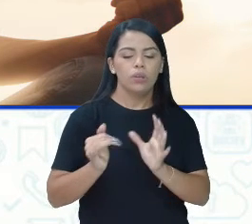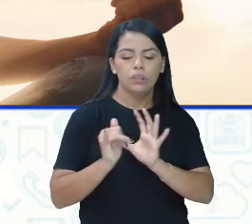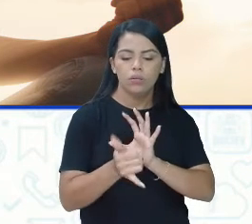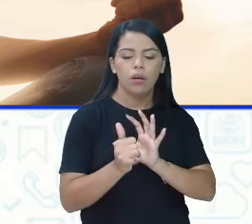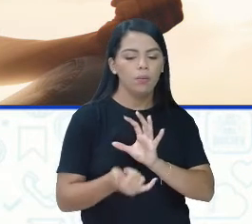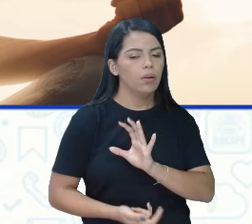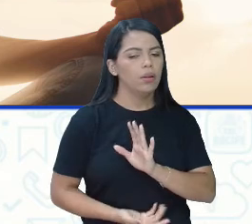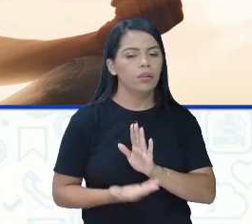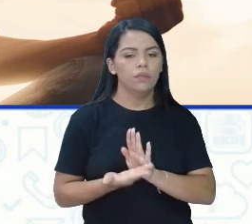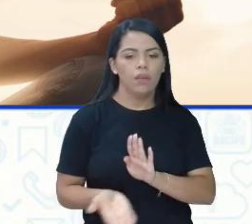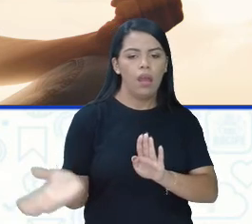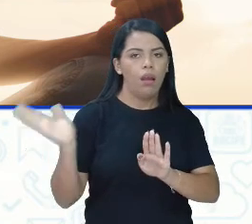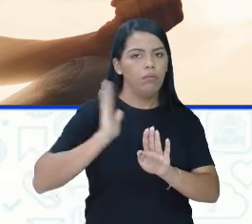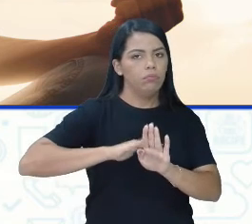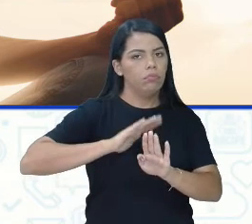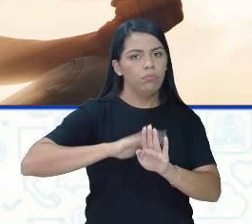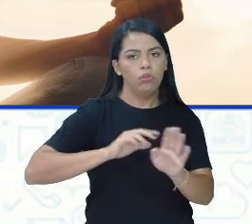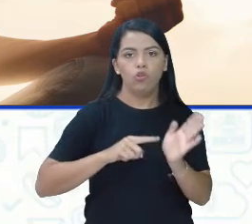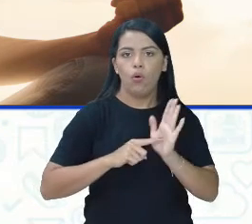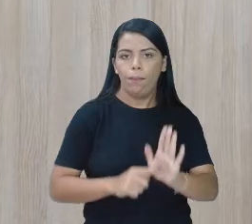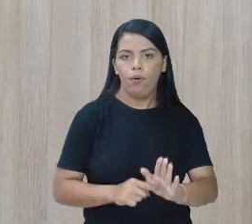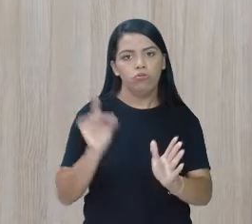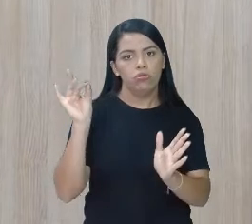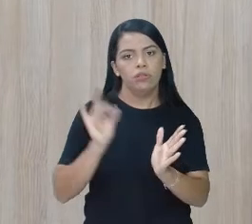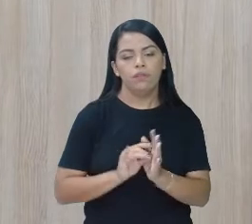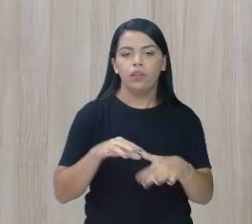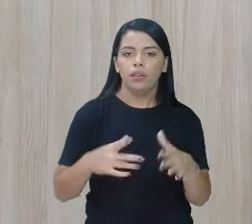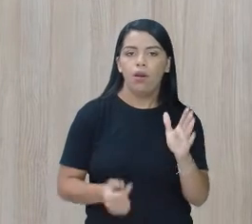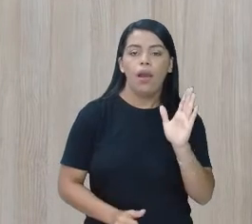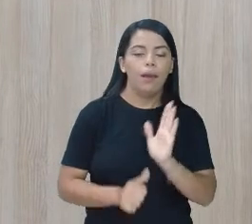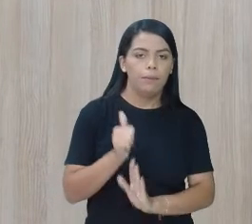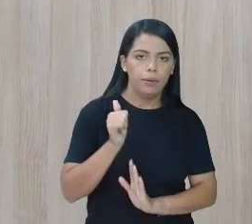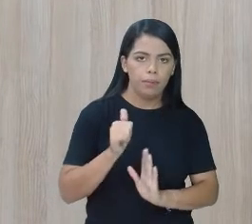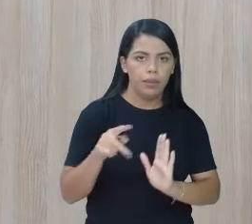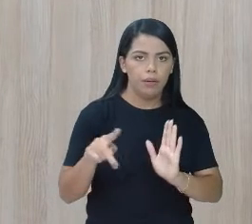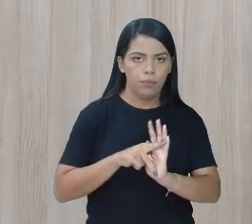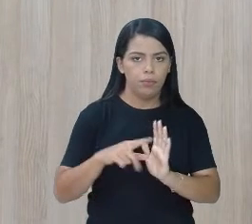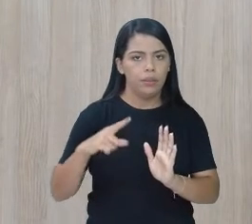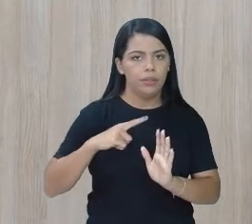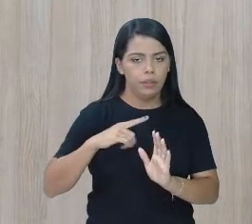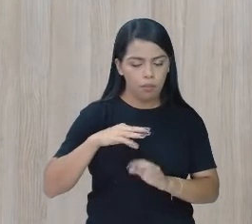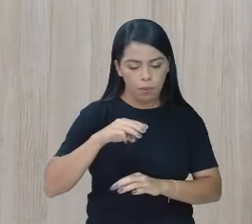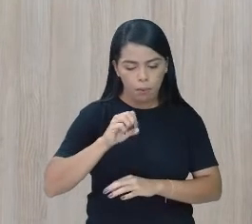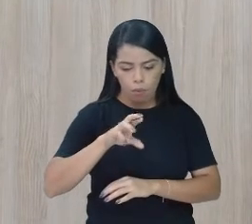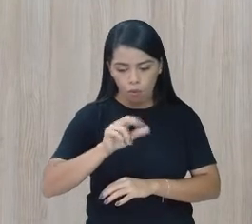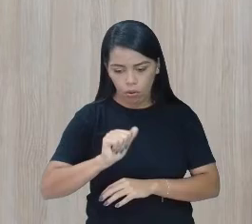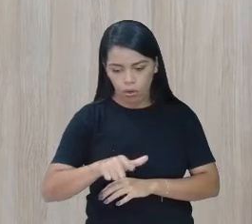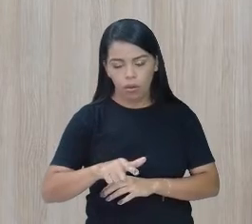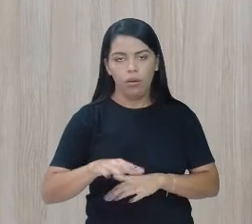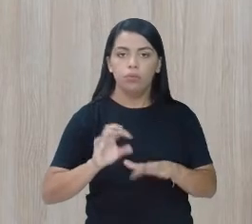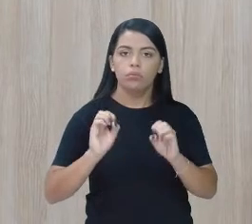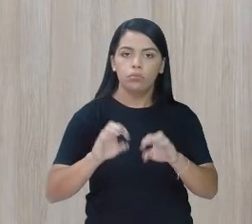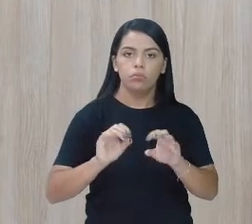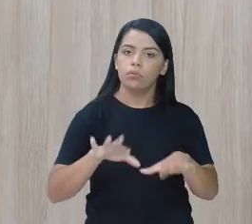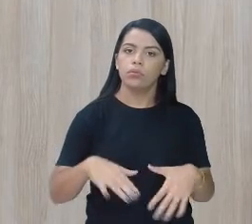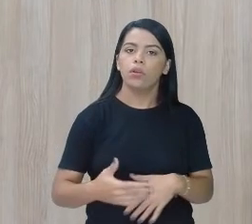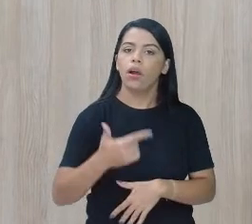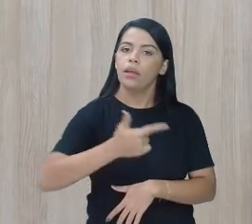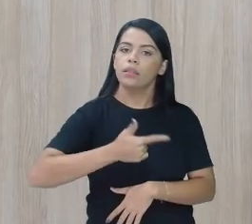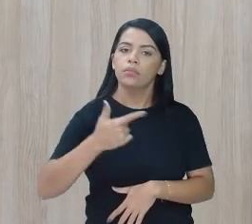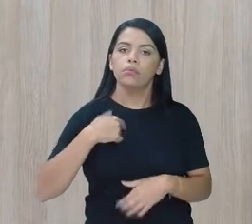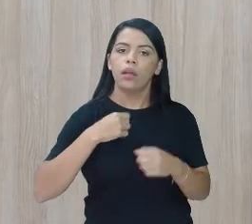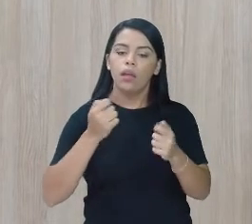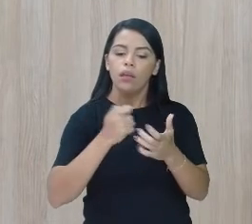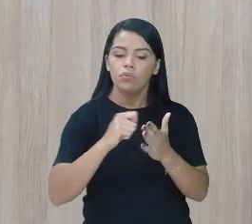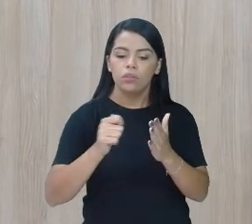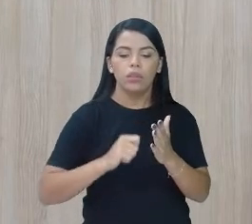fica subentendida na história. A primeira fábula que eu mostrei para vocês tinha uma moral na história. A segunda eu escrevi para vocês,